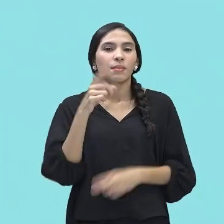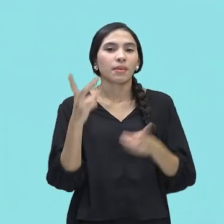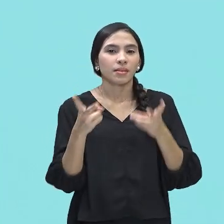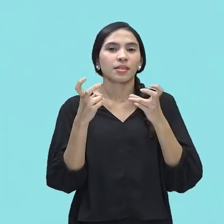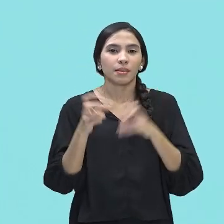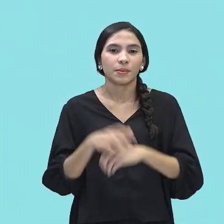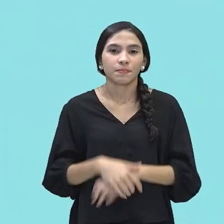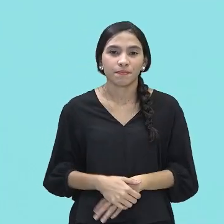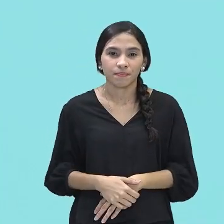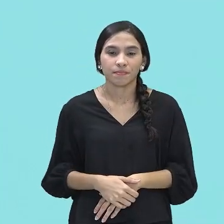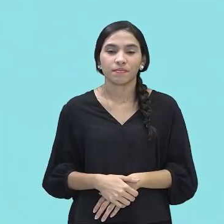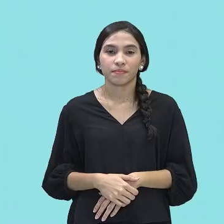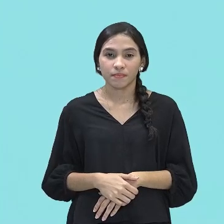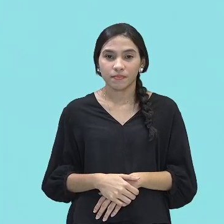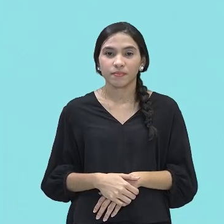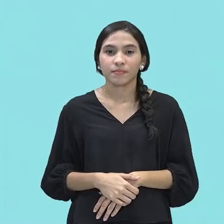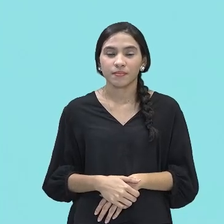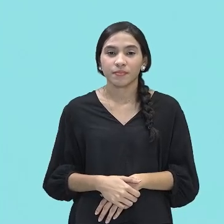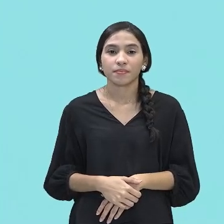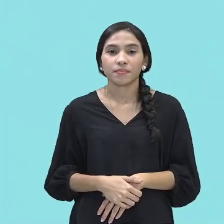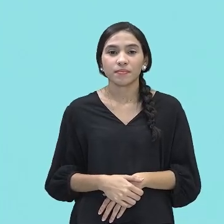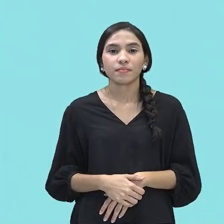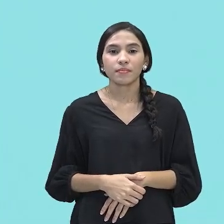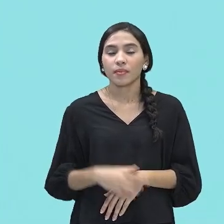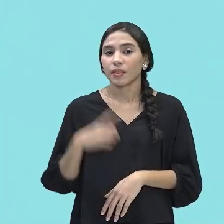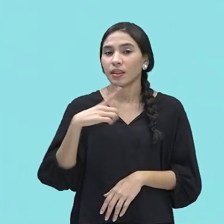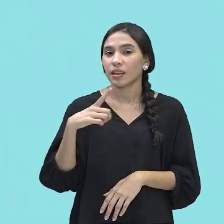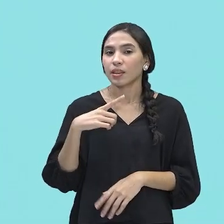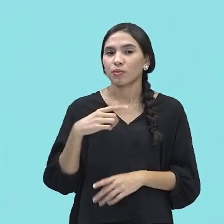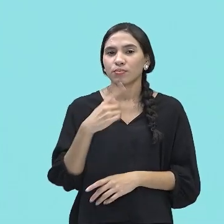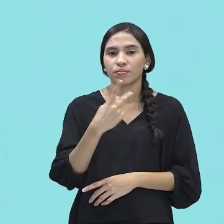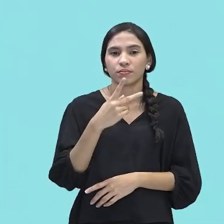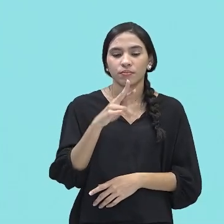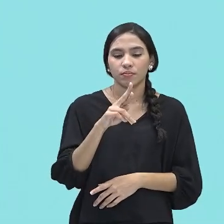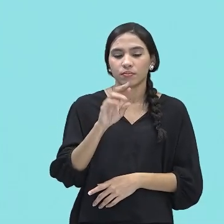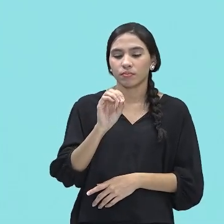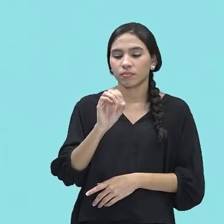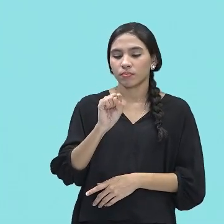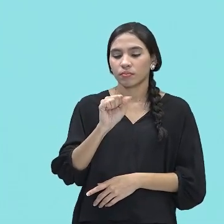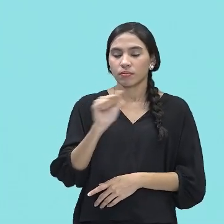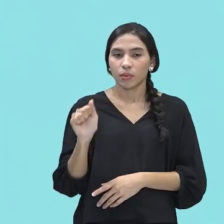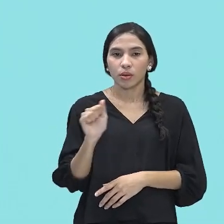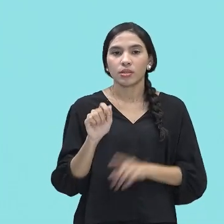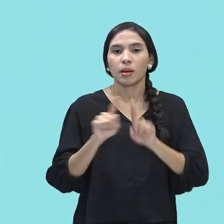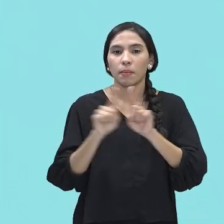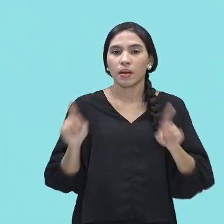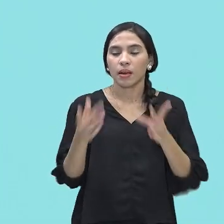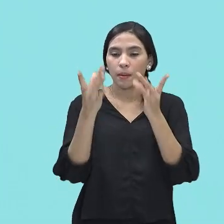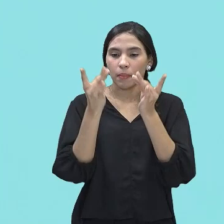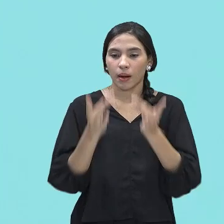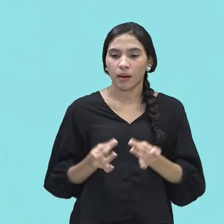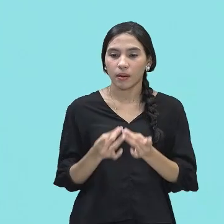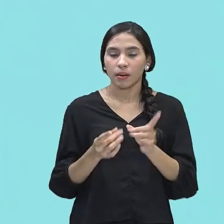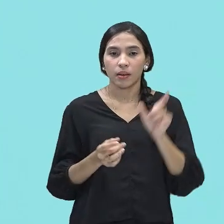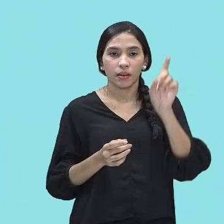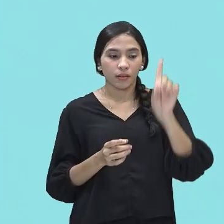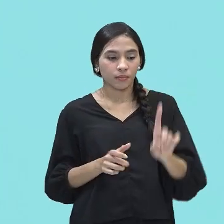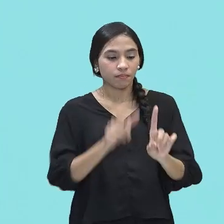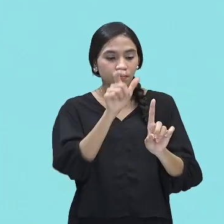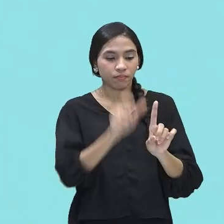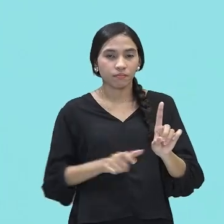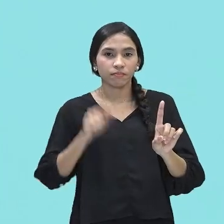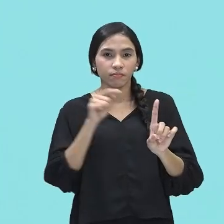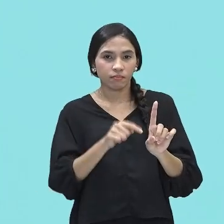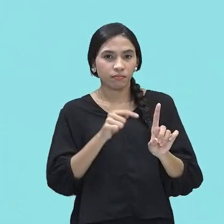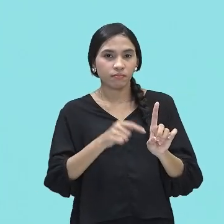só, né, como, apesar de ser uma prosa, mas a descrição que a personagem faz aí leva